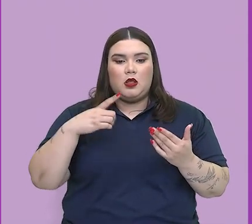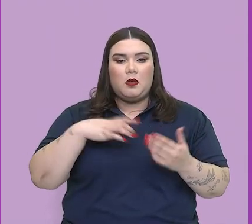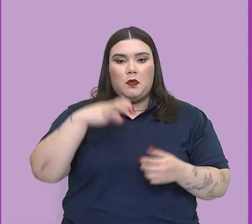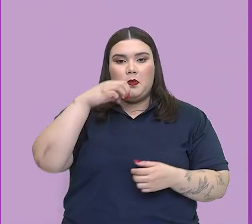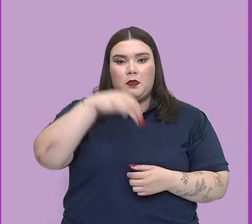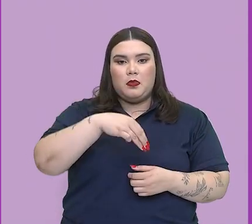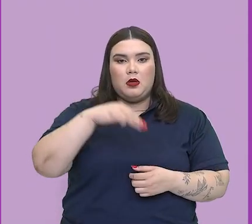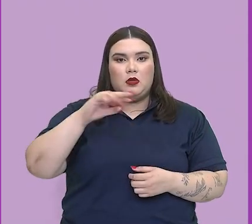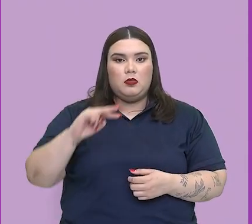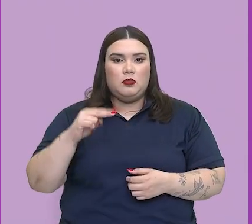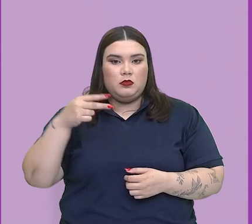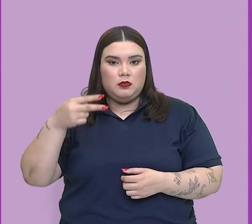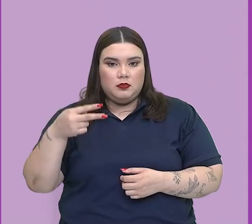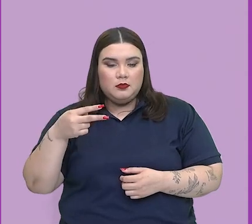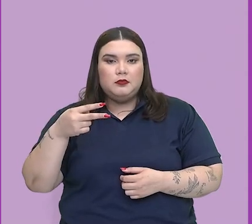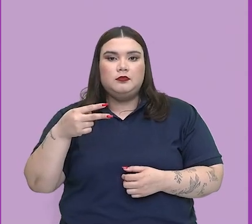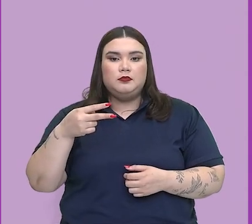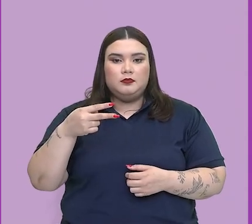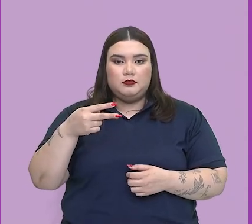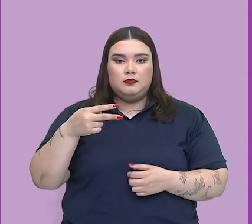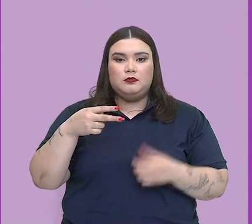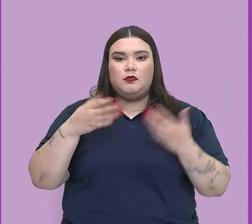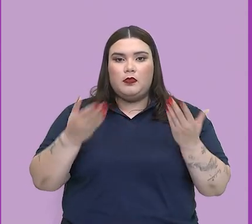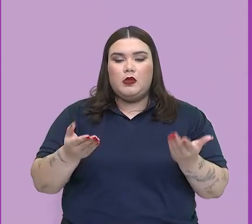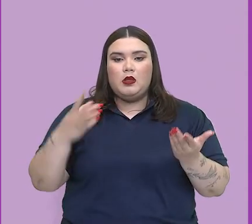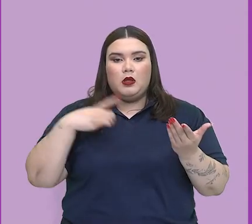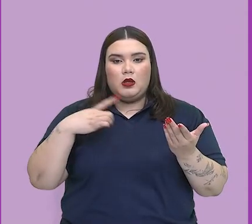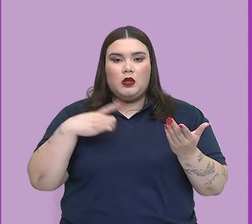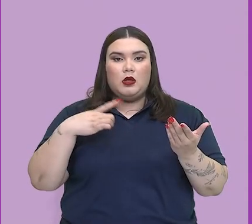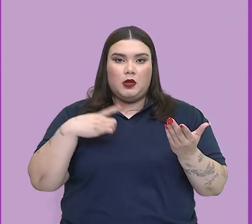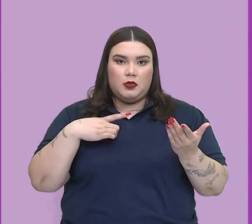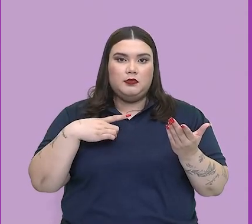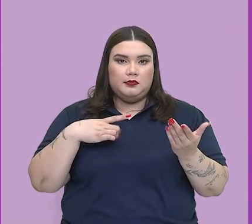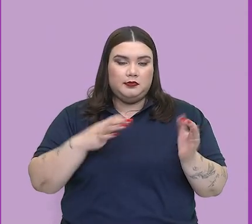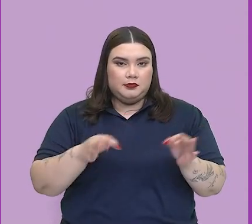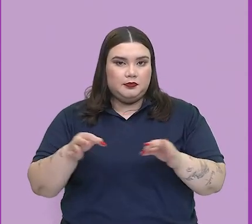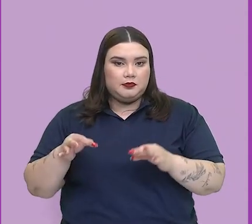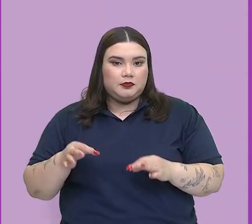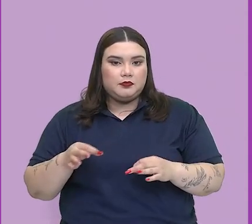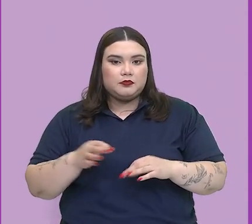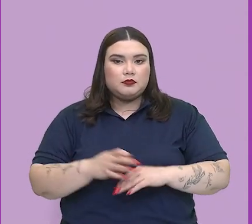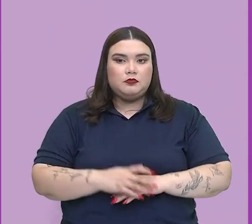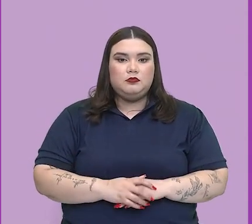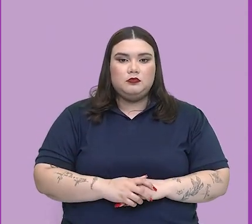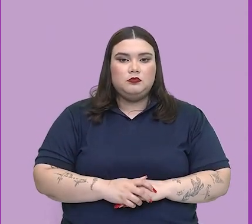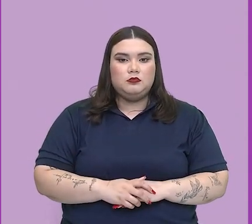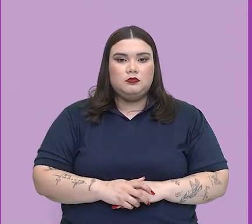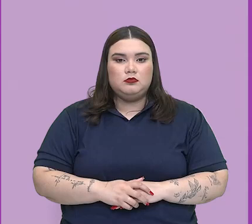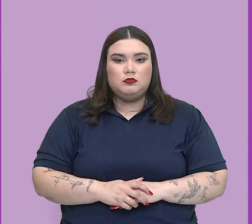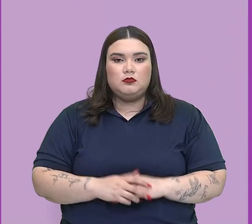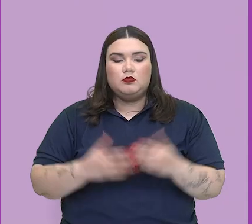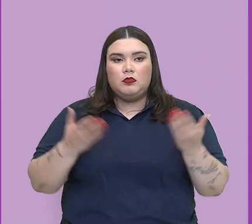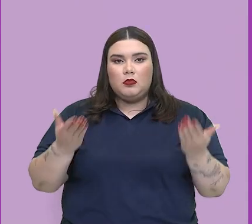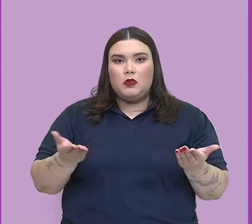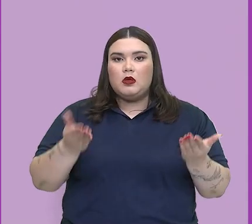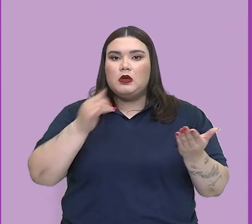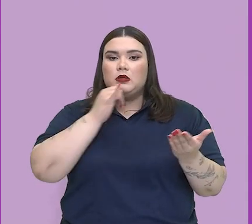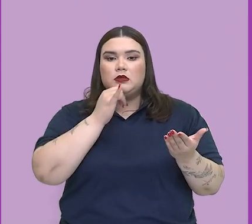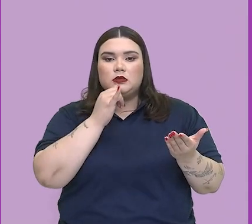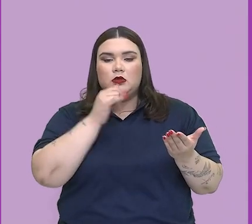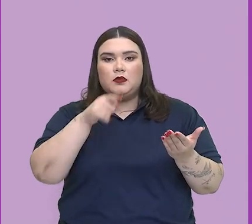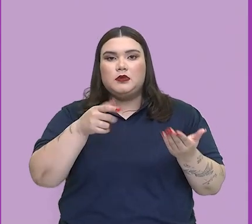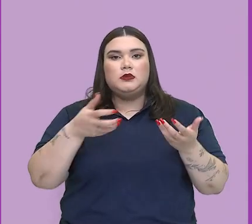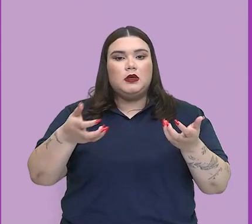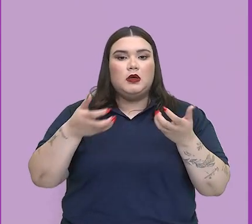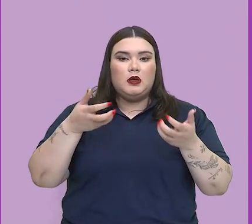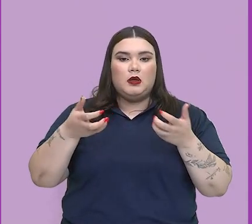quer multiplicar a largura, o comprimento e a altura da parede. São três dimensões. Então, aí você já